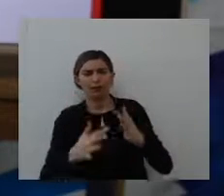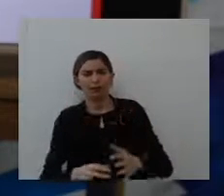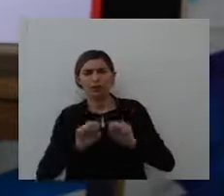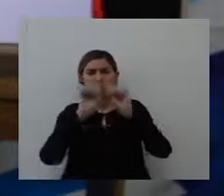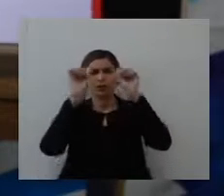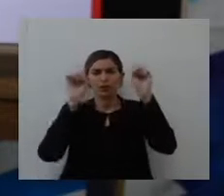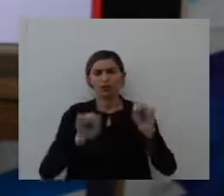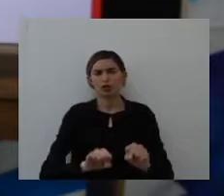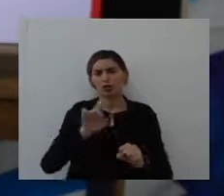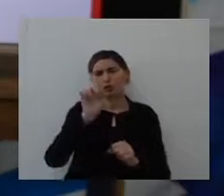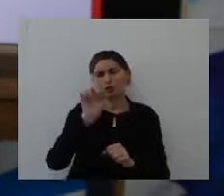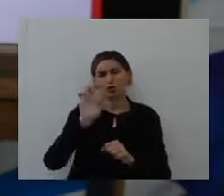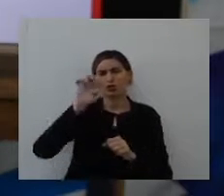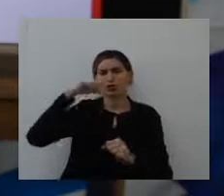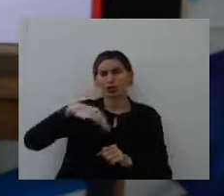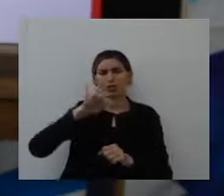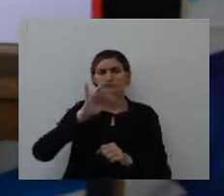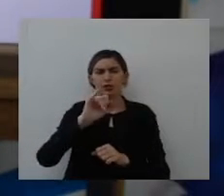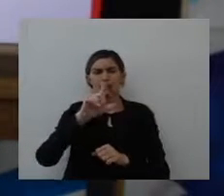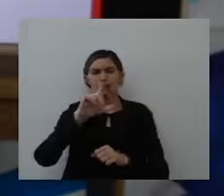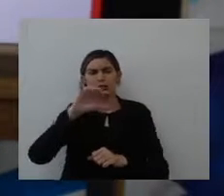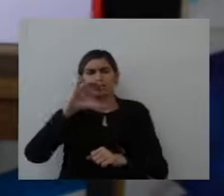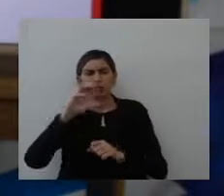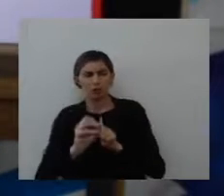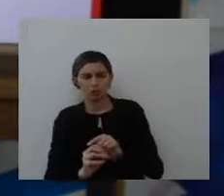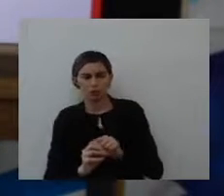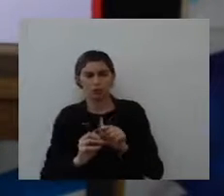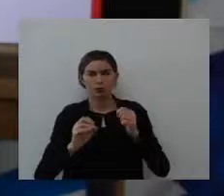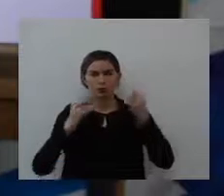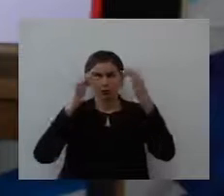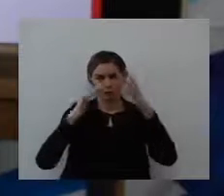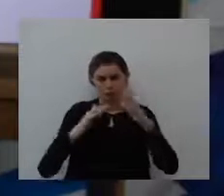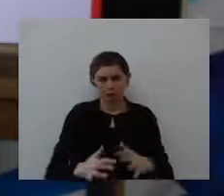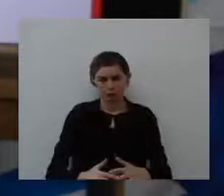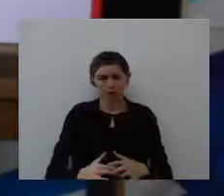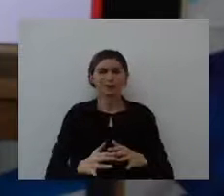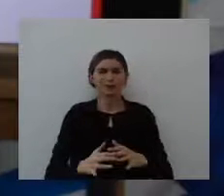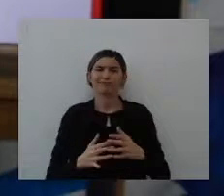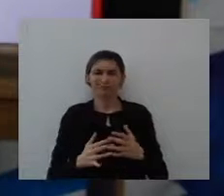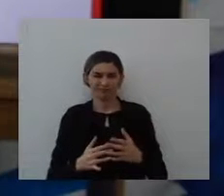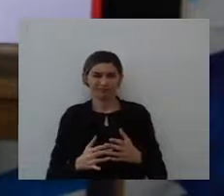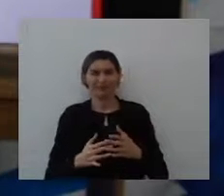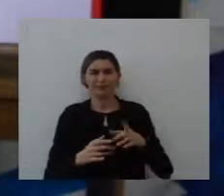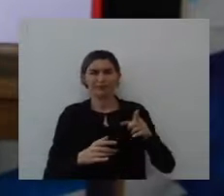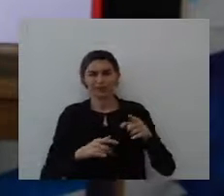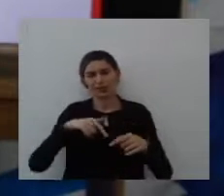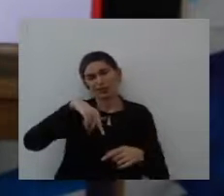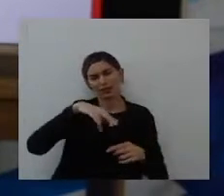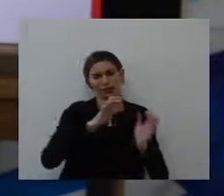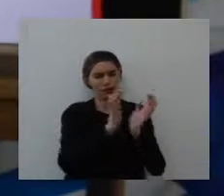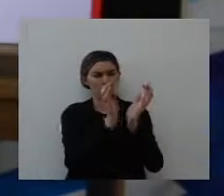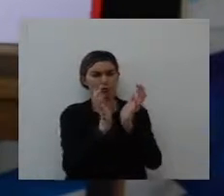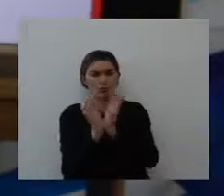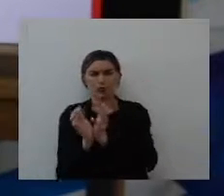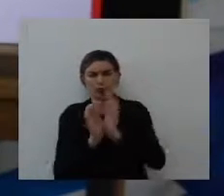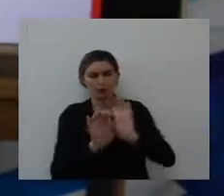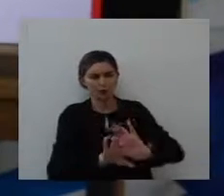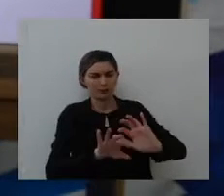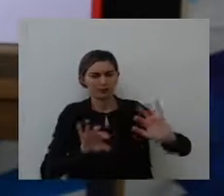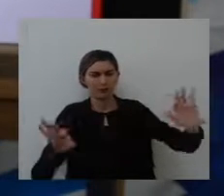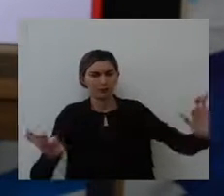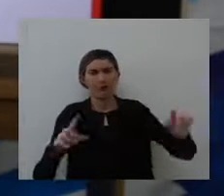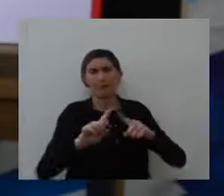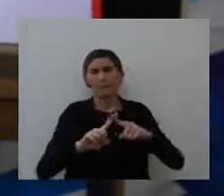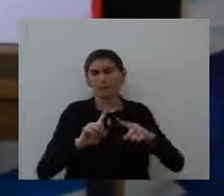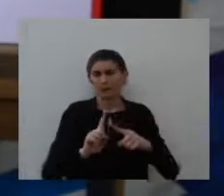sistema gentílico, ou seja, nós vamos ter a desintegração dos genus. E por que